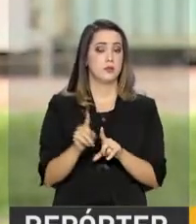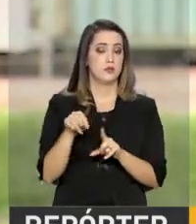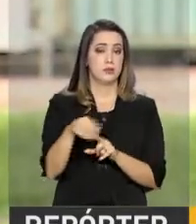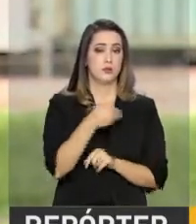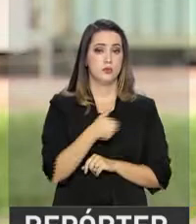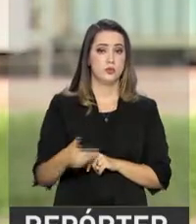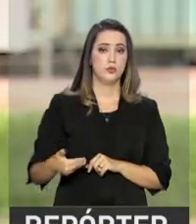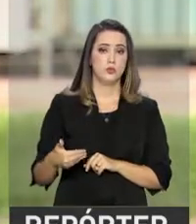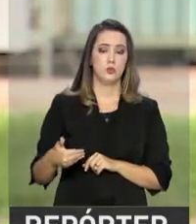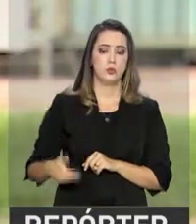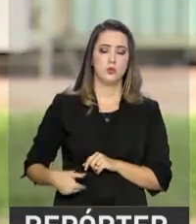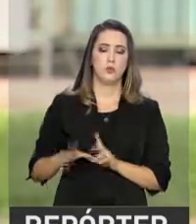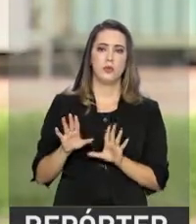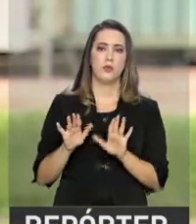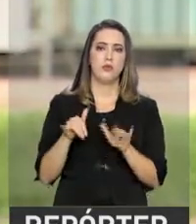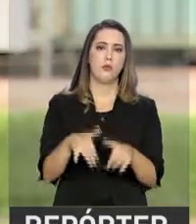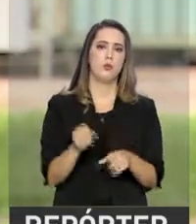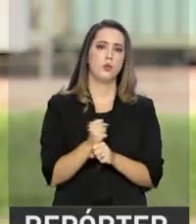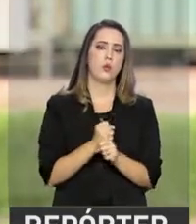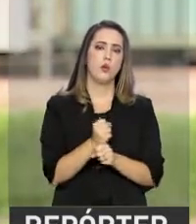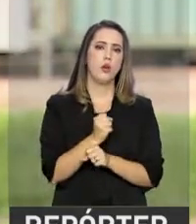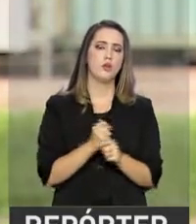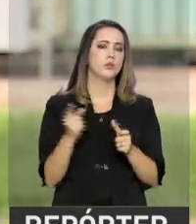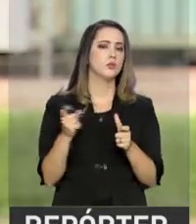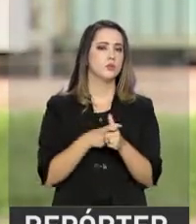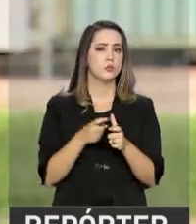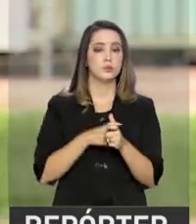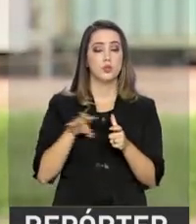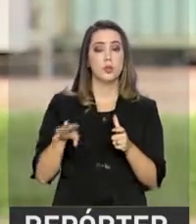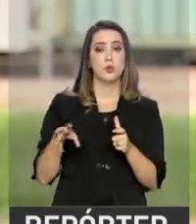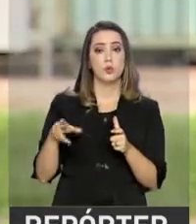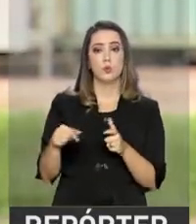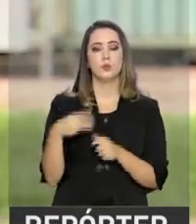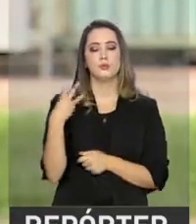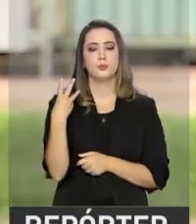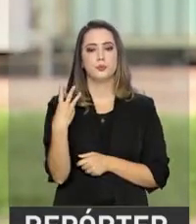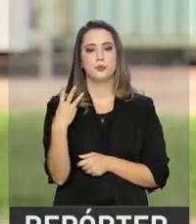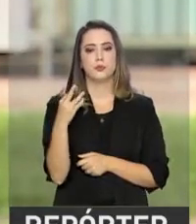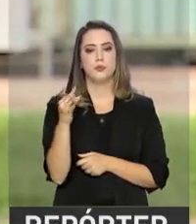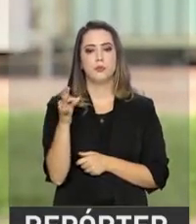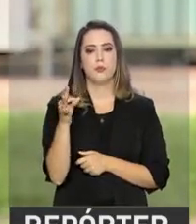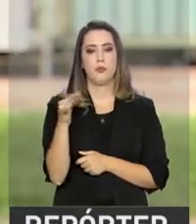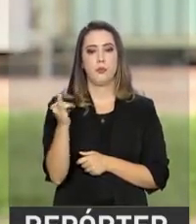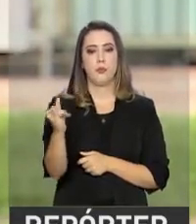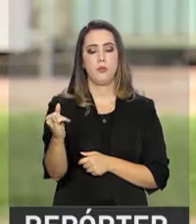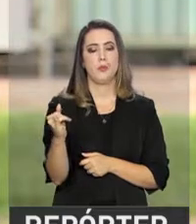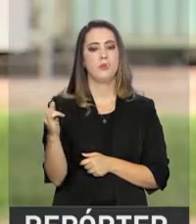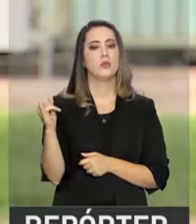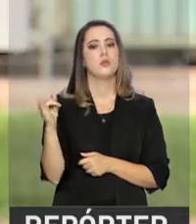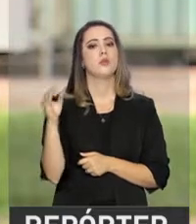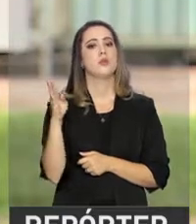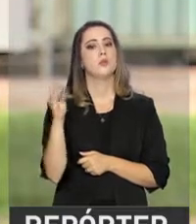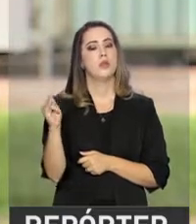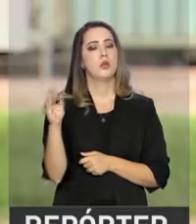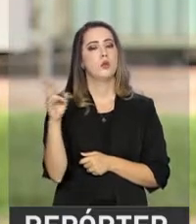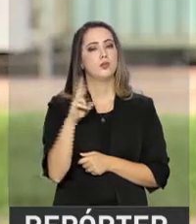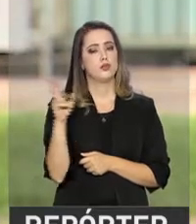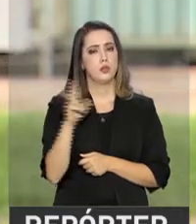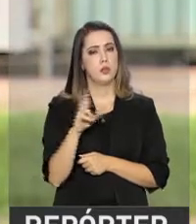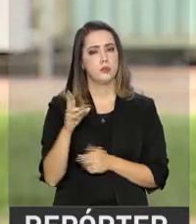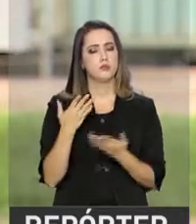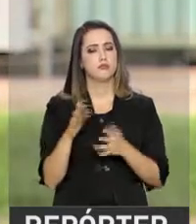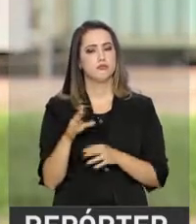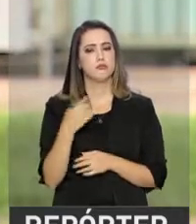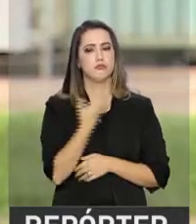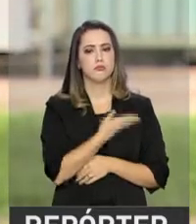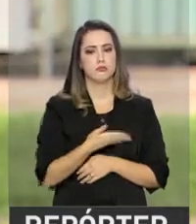que o Brasil encerre o ano com uma dívida pública total entre 3 trilhões 780 bilhões de reais e